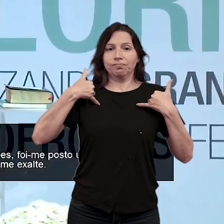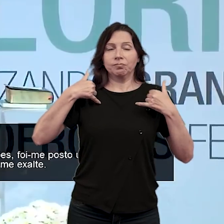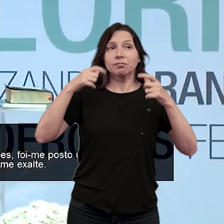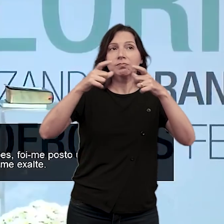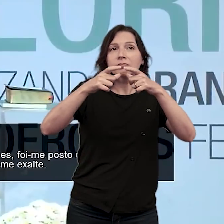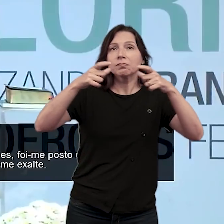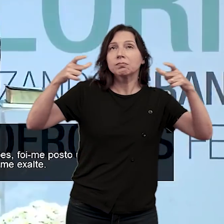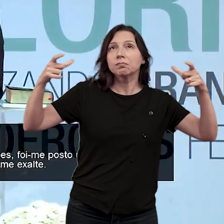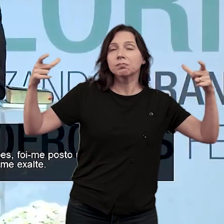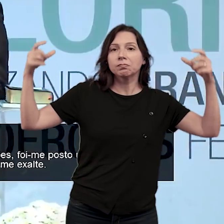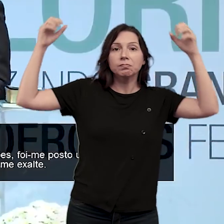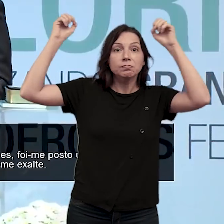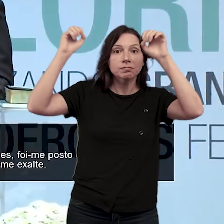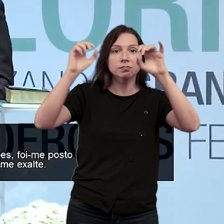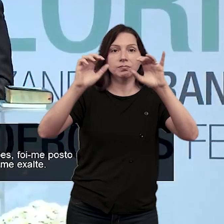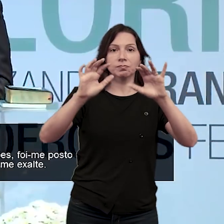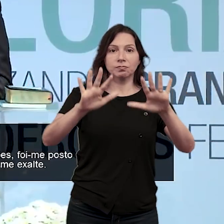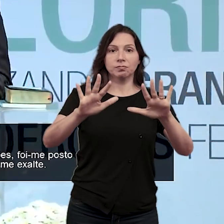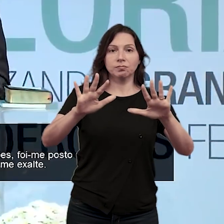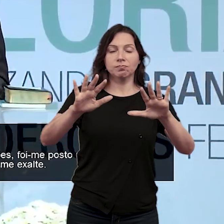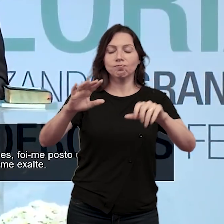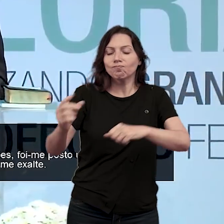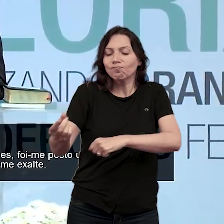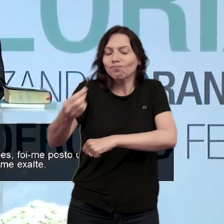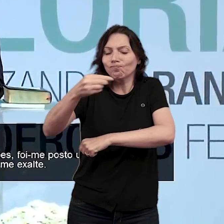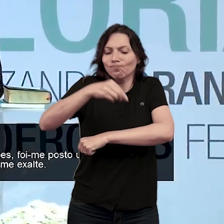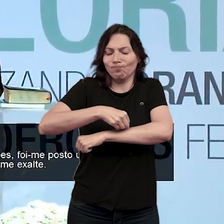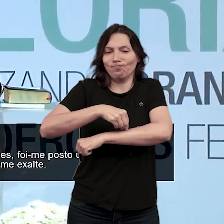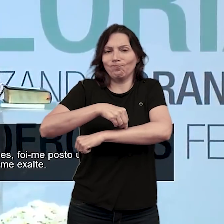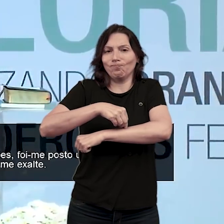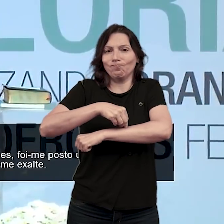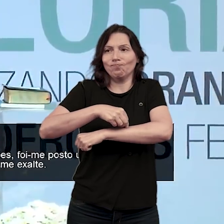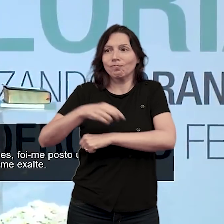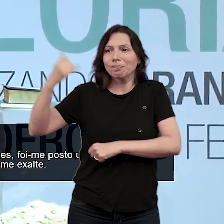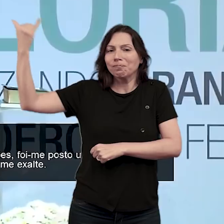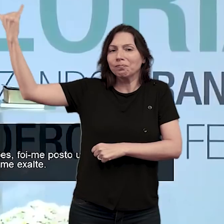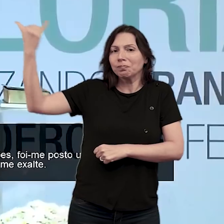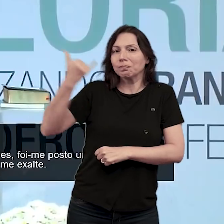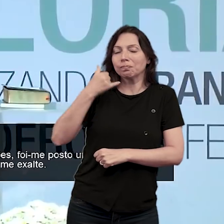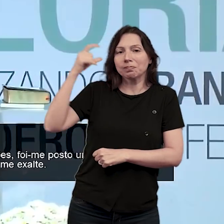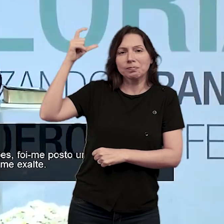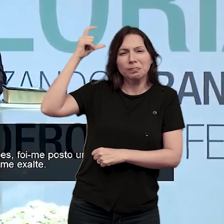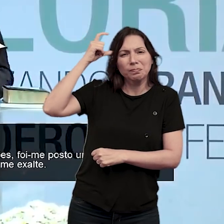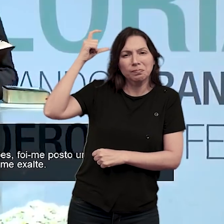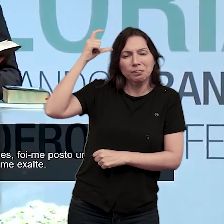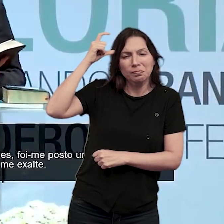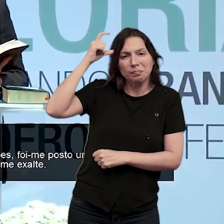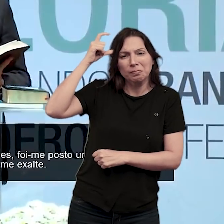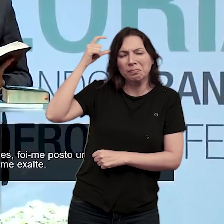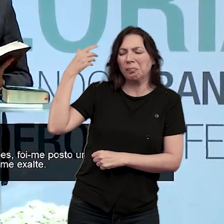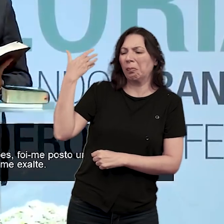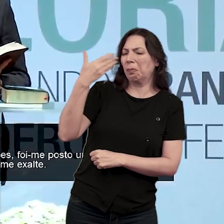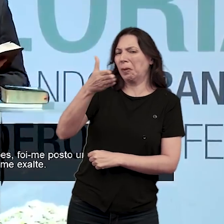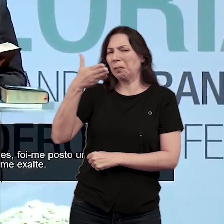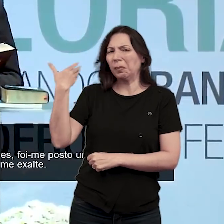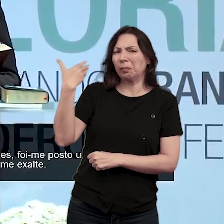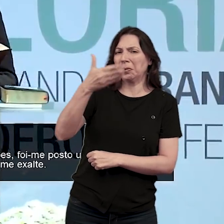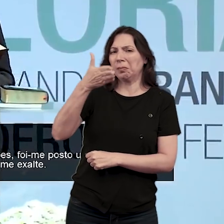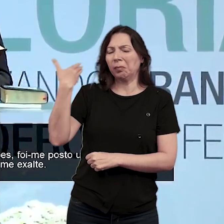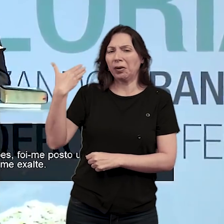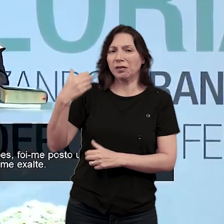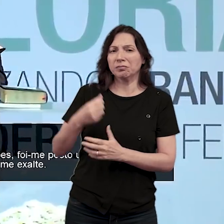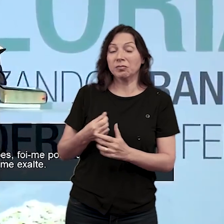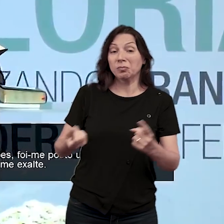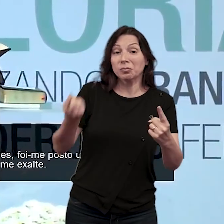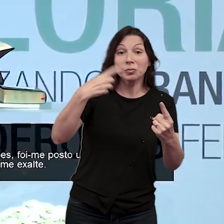revelações, foi-me posto um espinho na carne, mensageiro de Satanás, para me esbofetear,